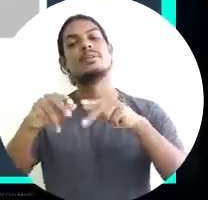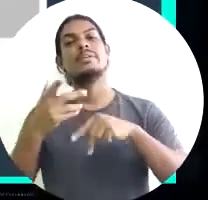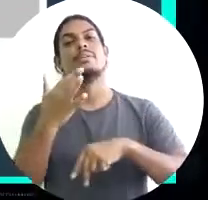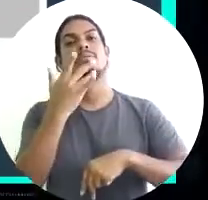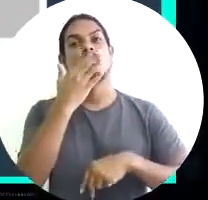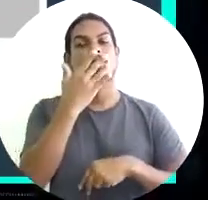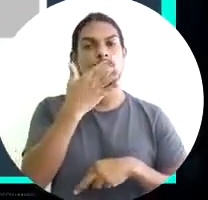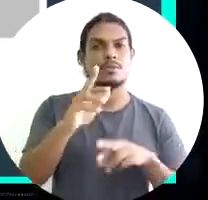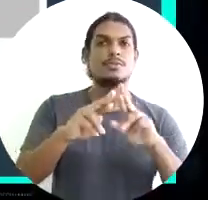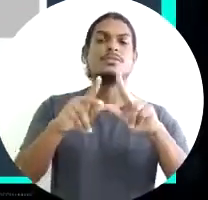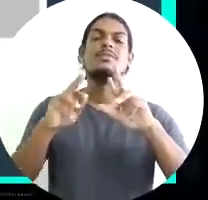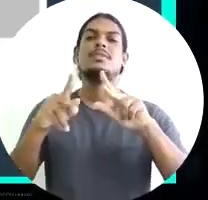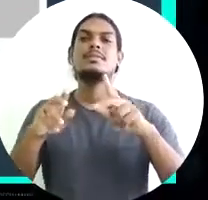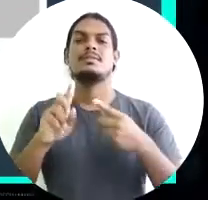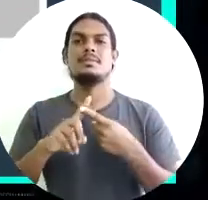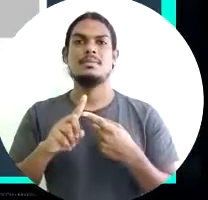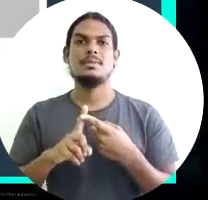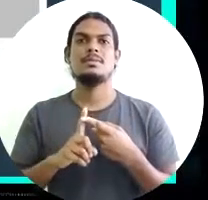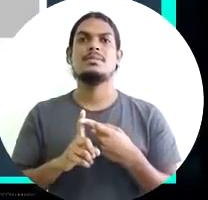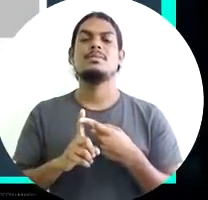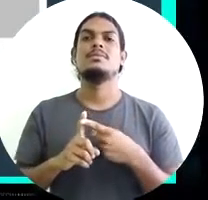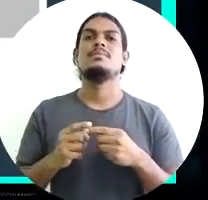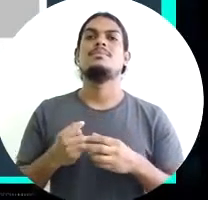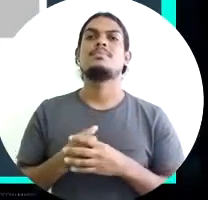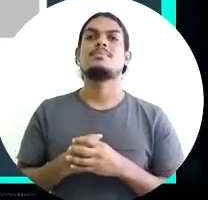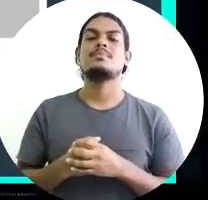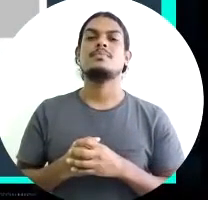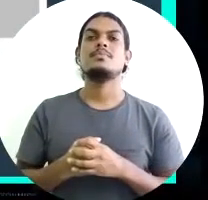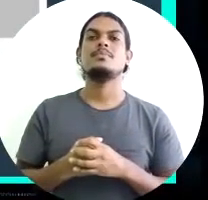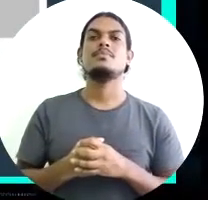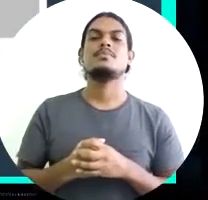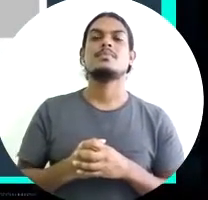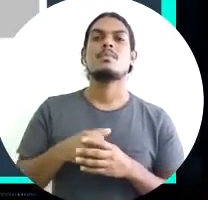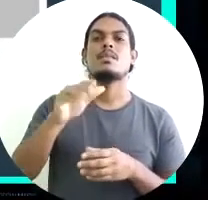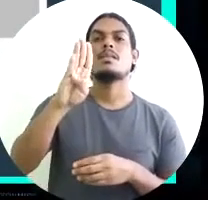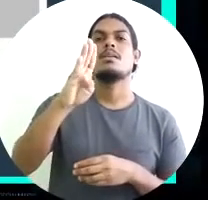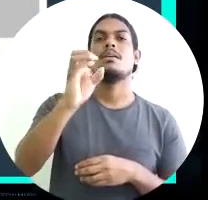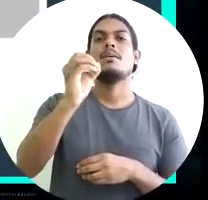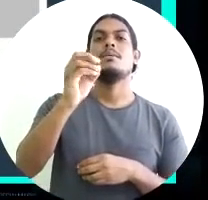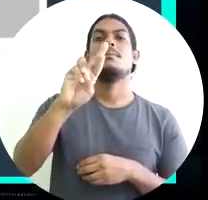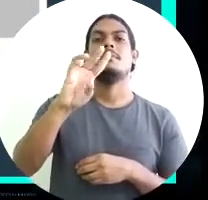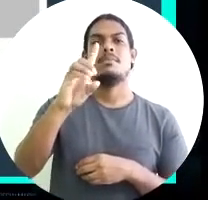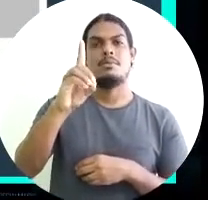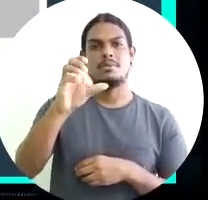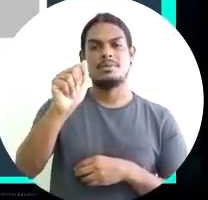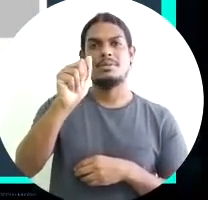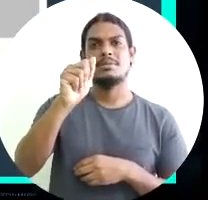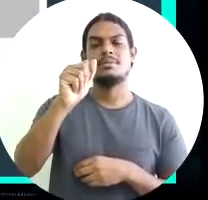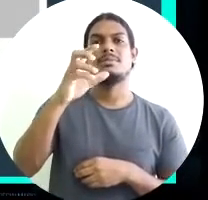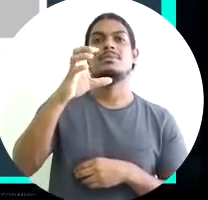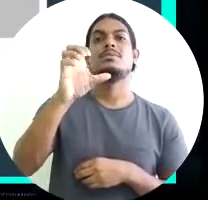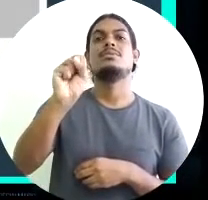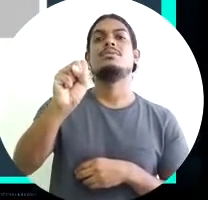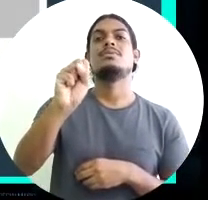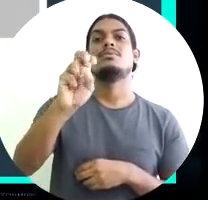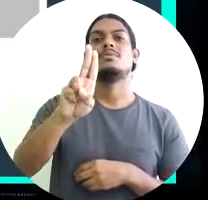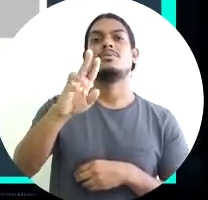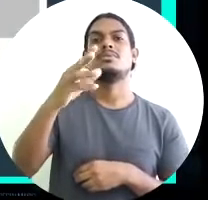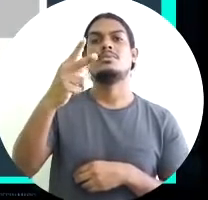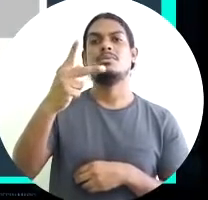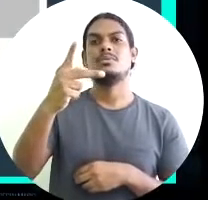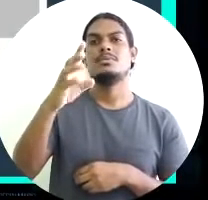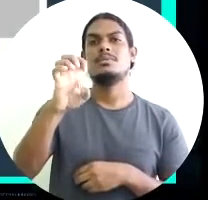cor diferente, uma grossura diferente para a borda superior, outra para a borda inferior, ou a borda esquerda, a